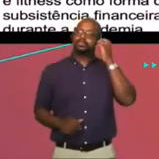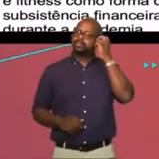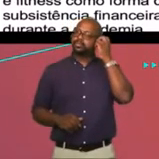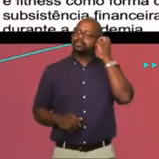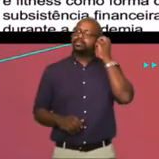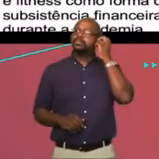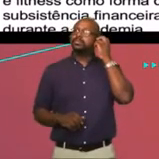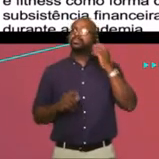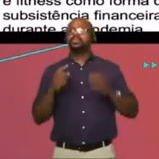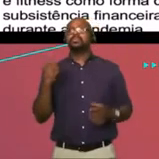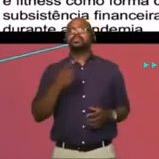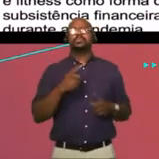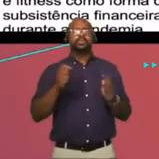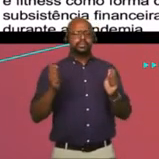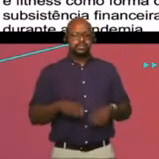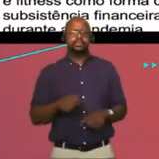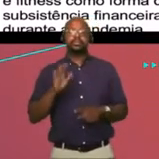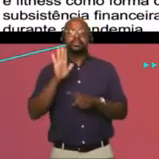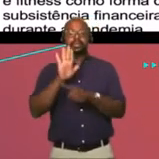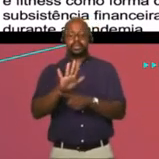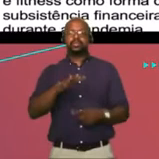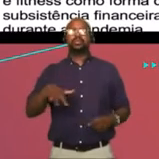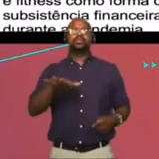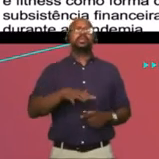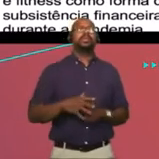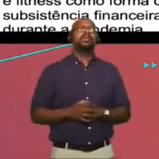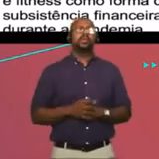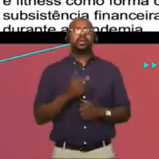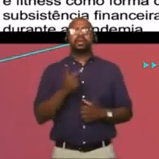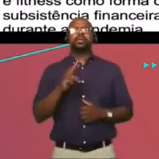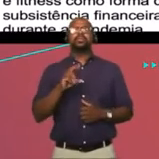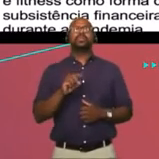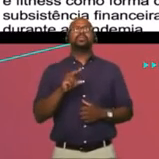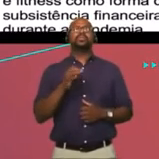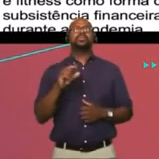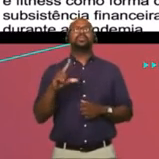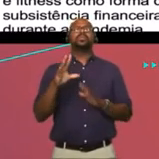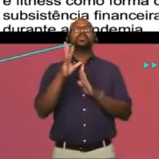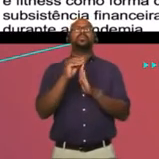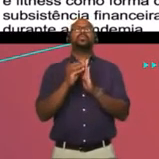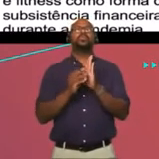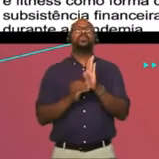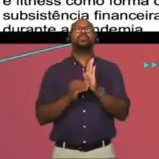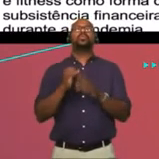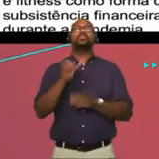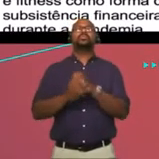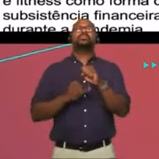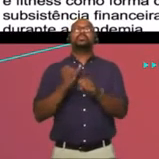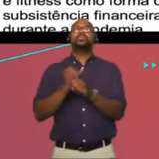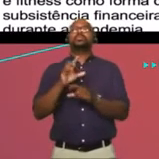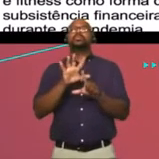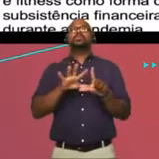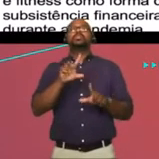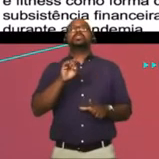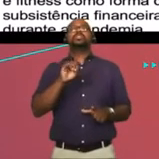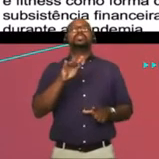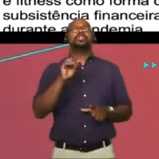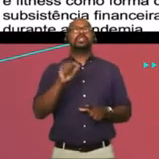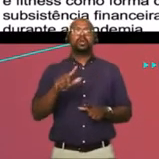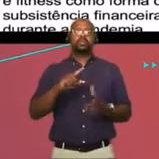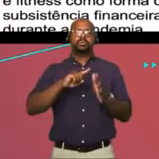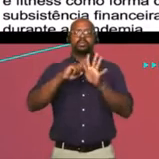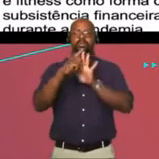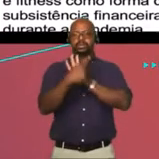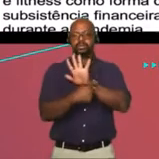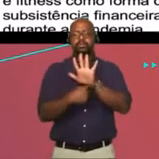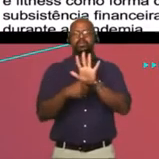é mas nós podemos ajudar com a produção de conteúdo digital essa marca que vai crescer né as cinco áreas que vão